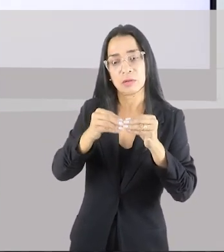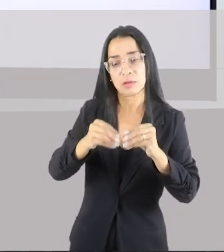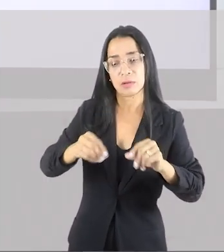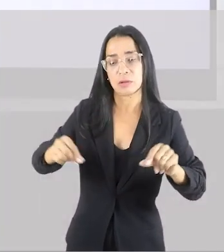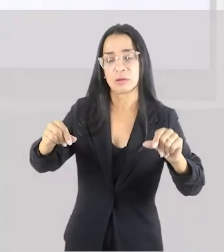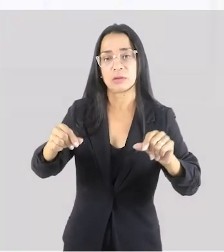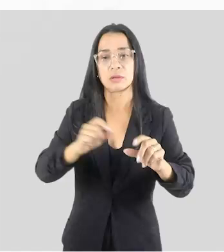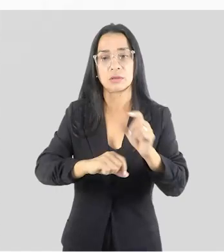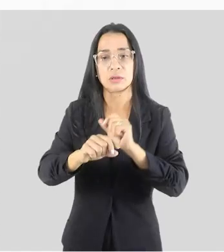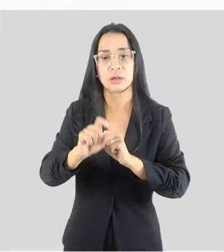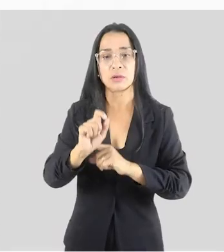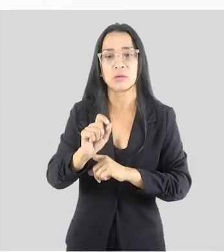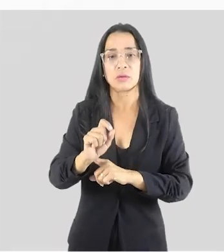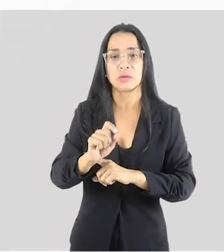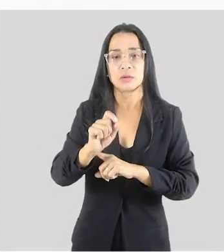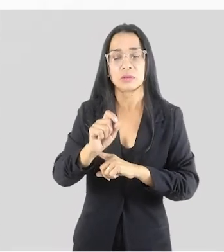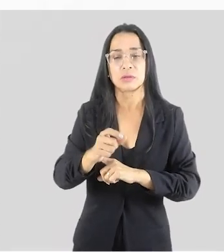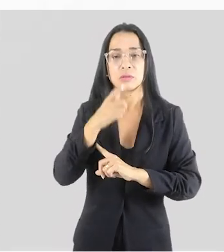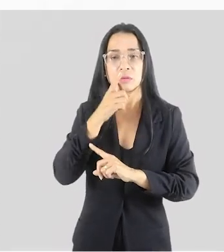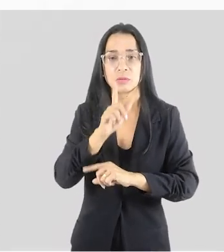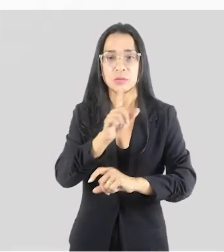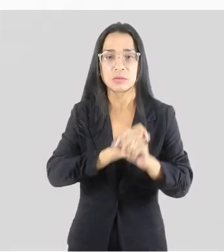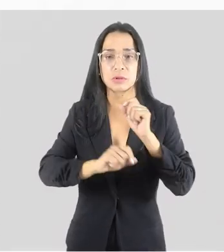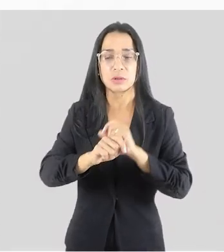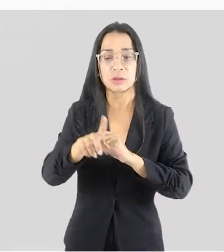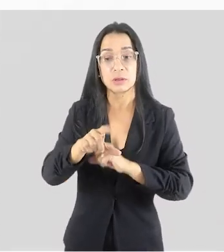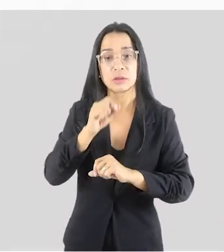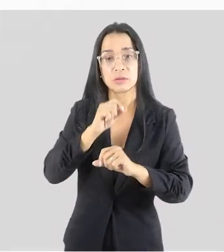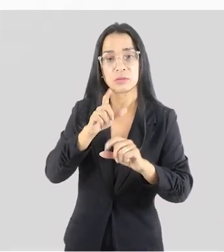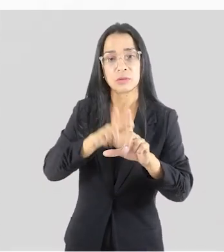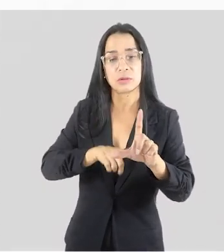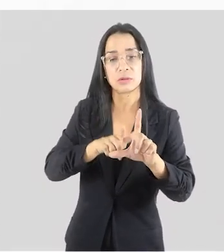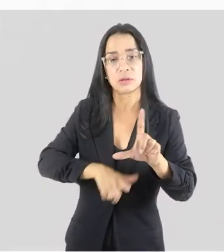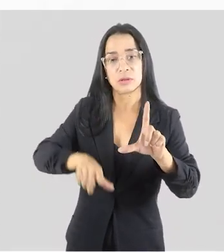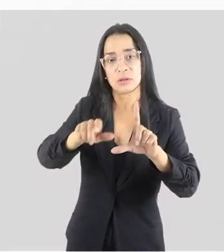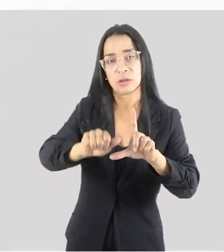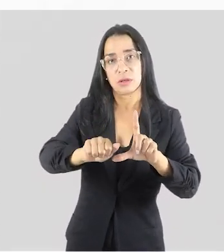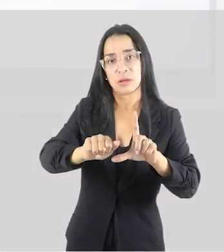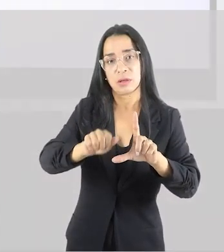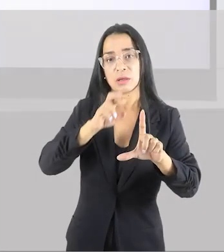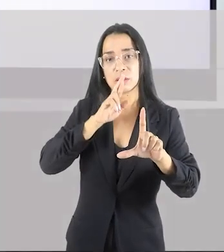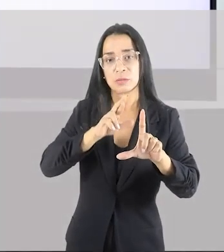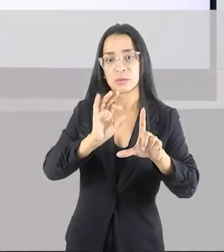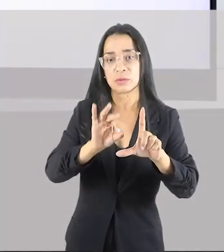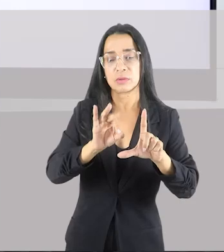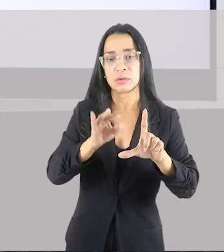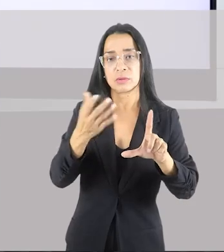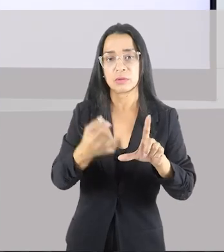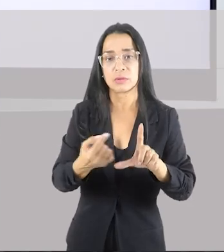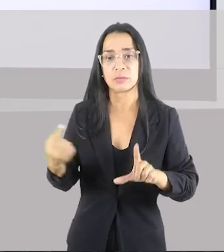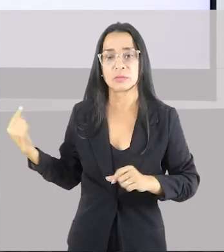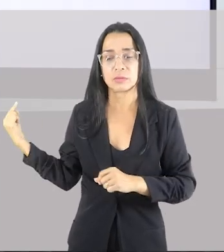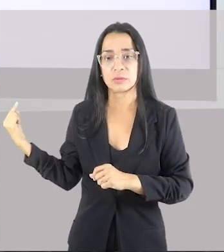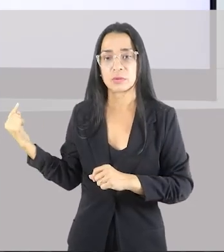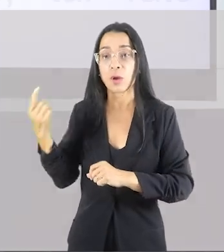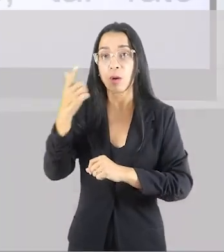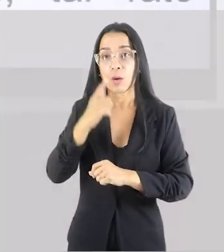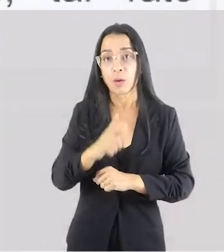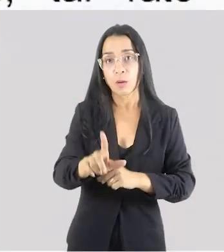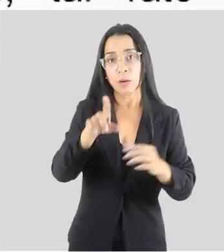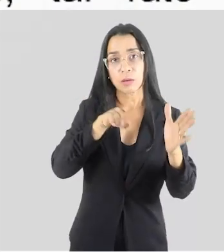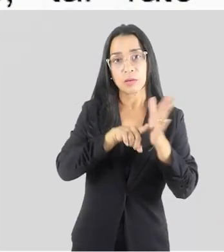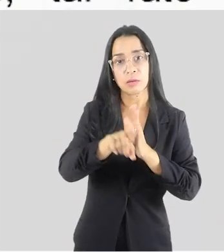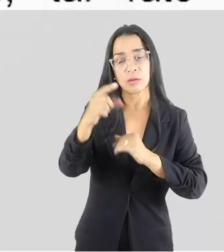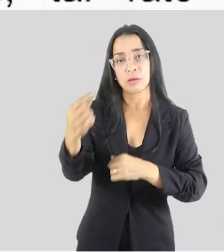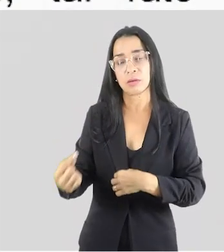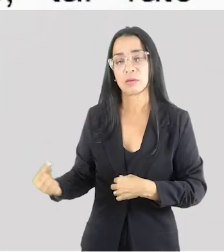degenerar. Então, com isso, a gente consegue marcar a letra A, tá certo? Bora aqui na próxima, que fala o seguinte: com